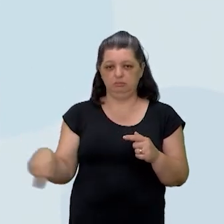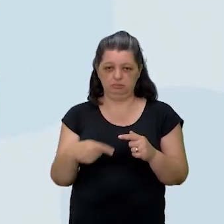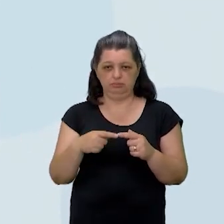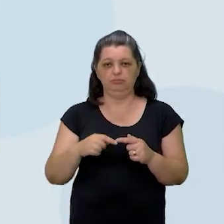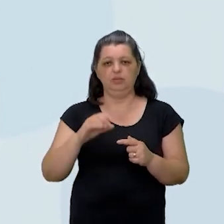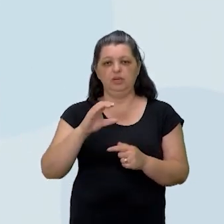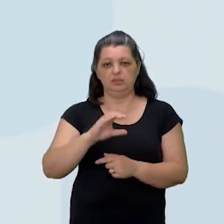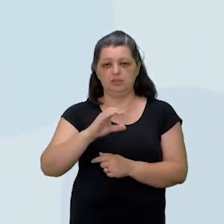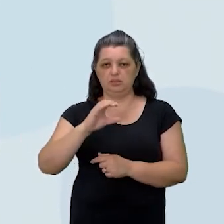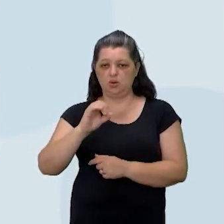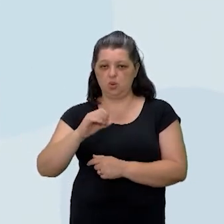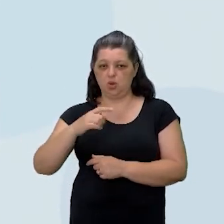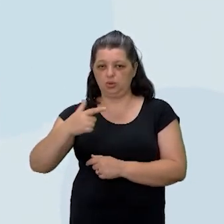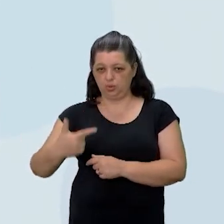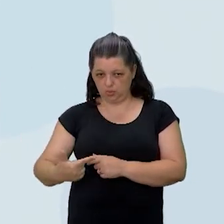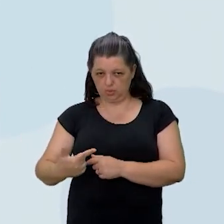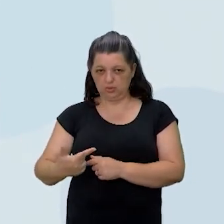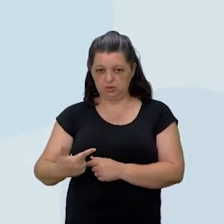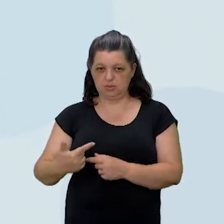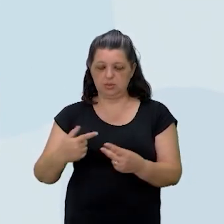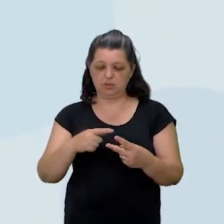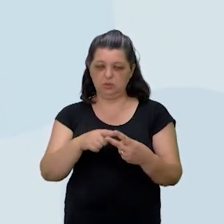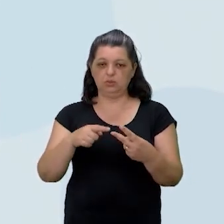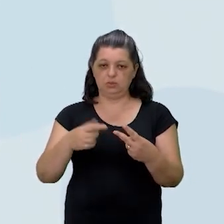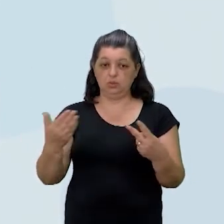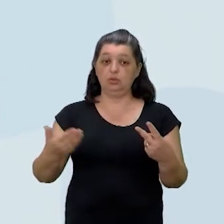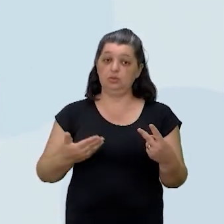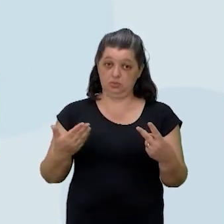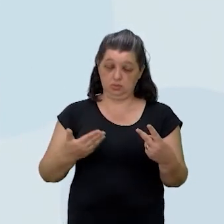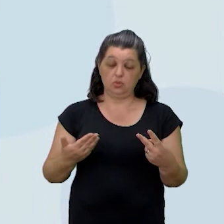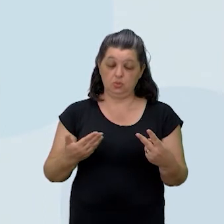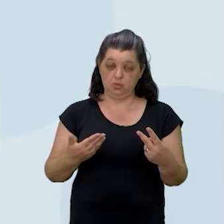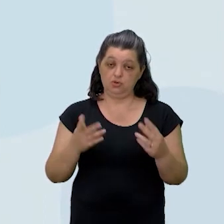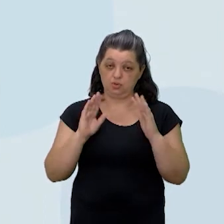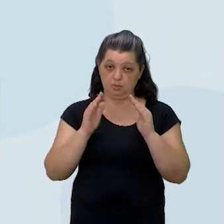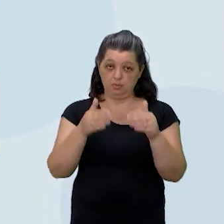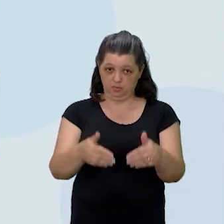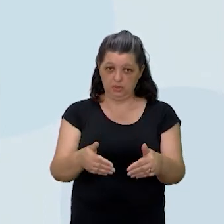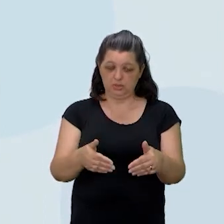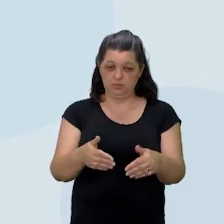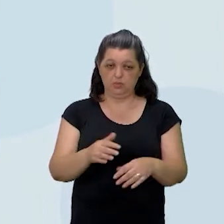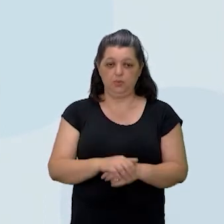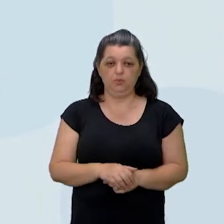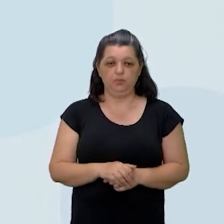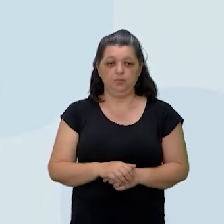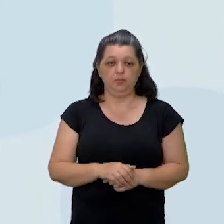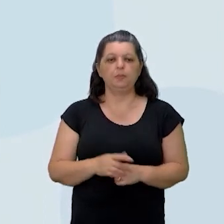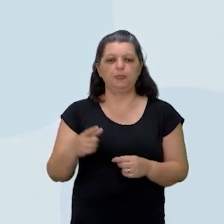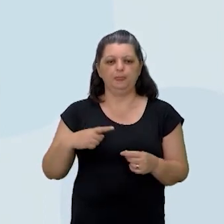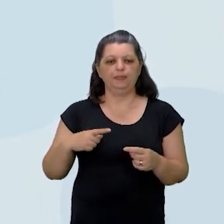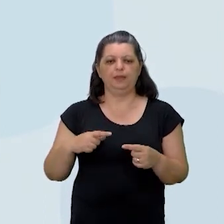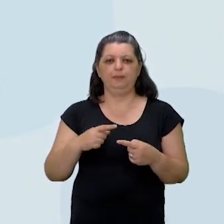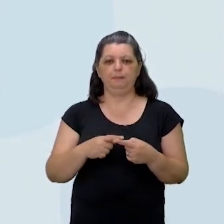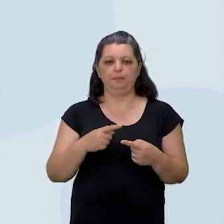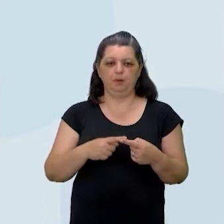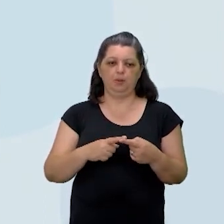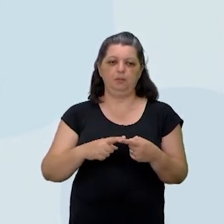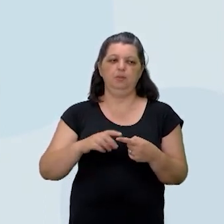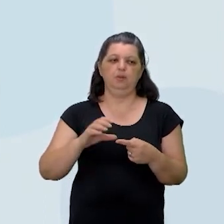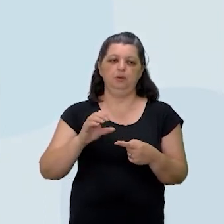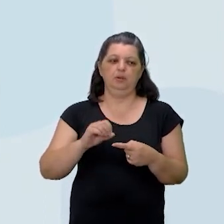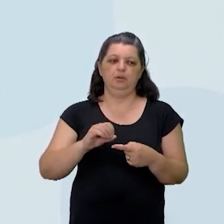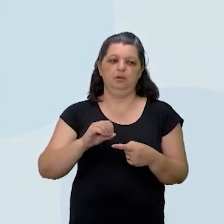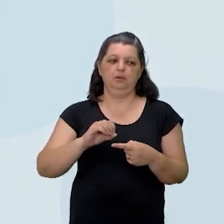do carbono, esses dois a gente vai olhar hoje com mais atenção, né? Mas a gente tem também o ciclo do oxigênio,